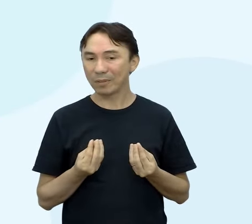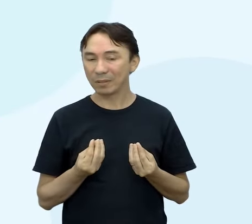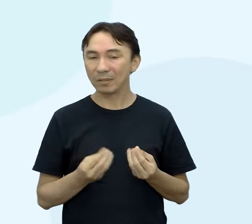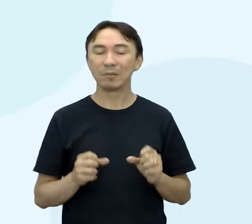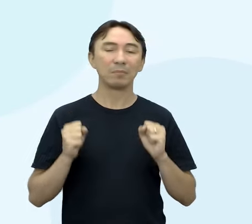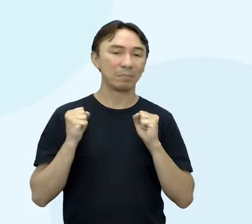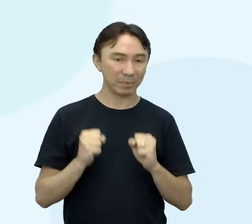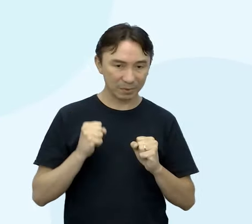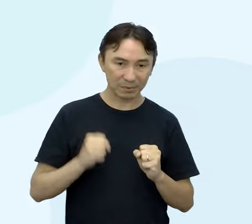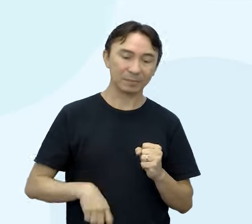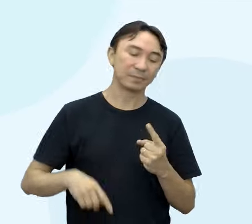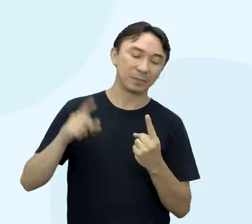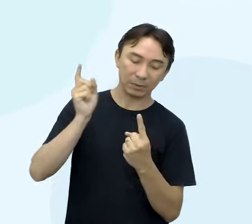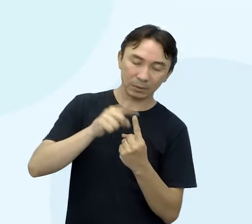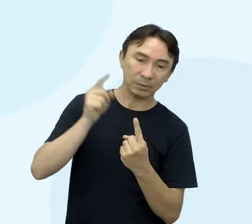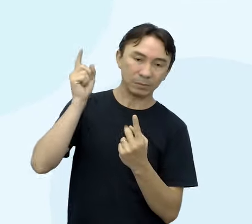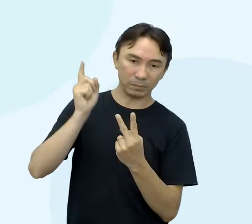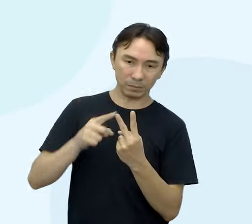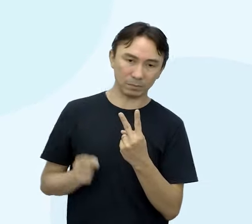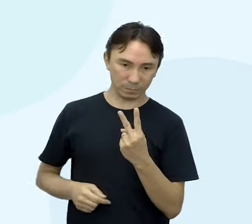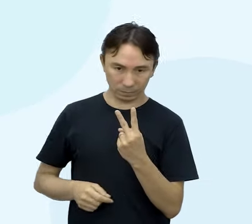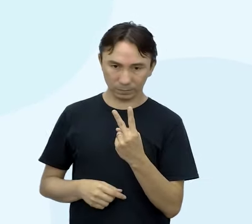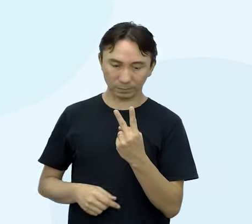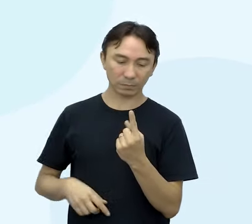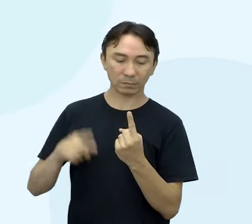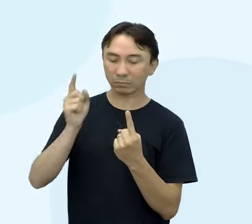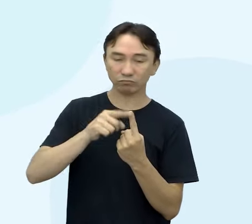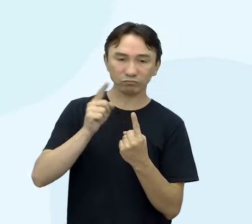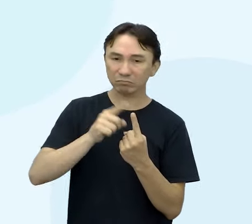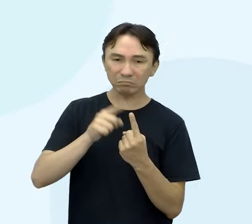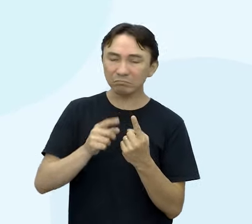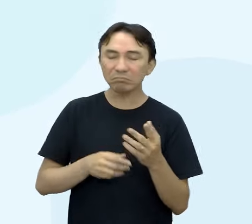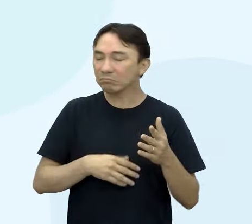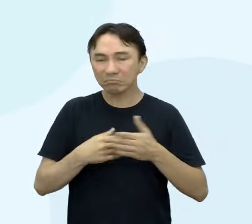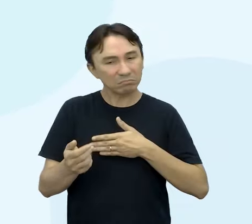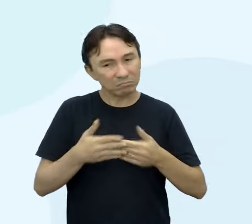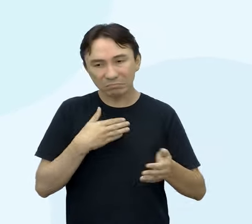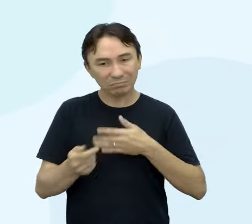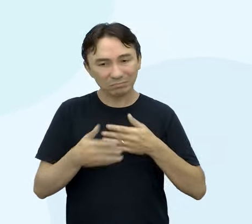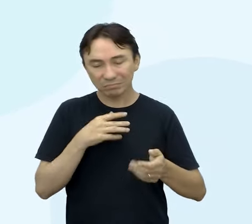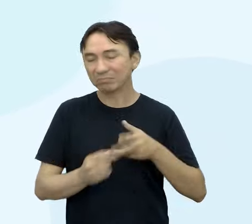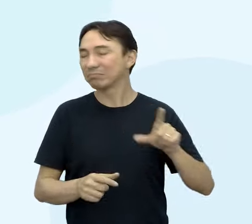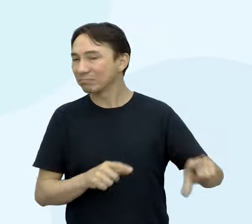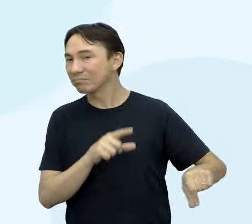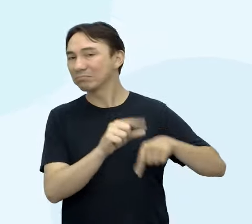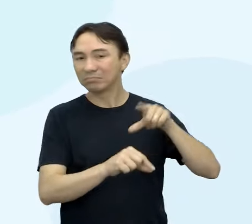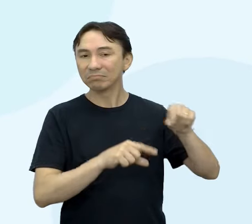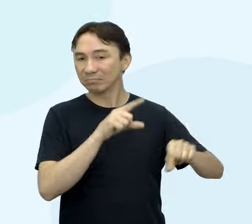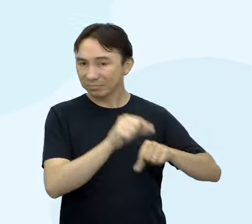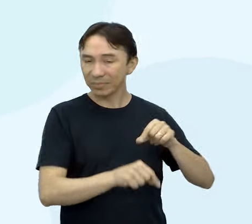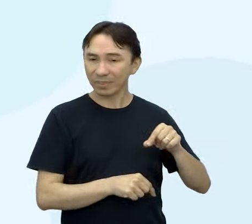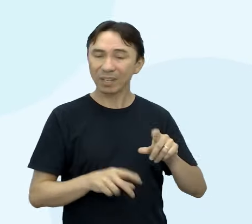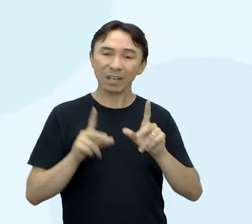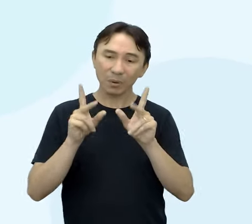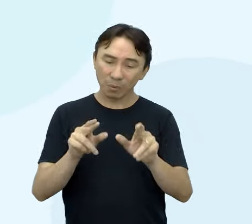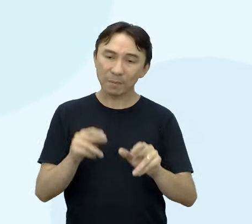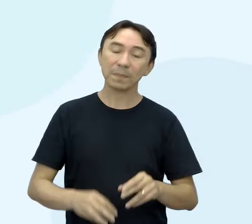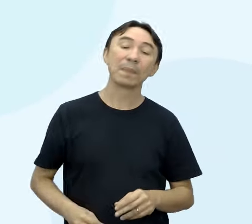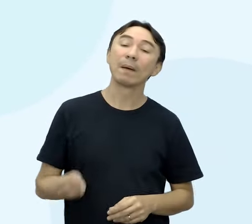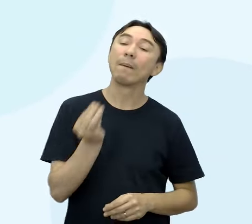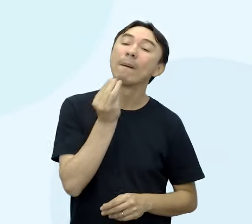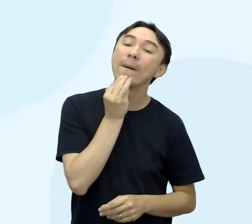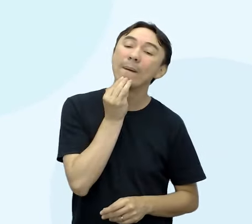formas. Uma que a gente chama de aleatoriamente, que a gente chama de amostragem probabilística. Tem a ver com